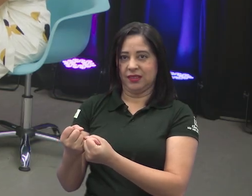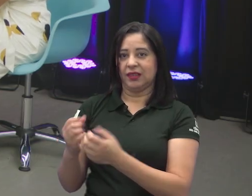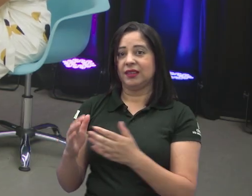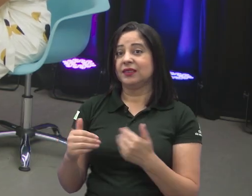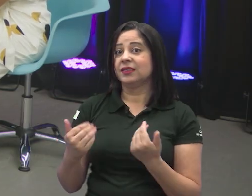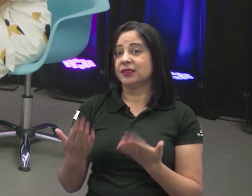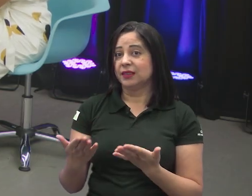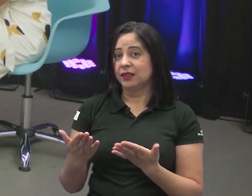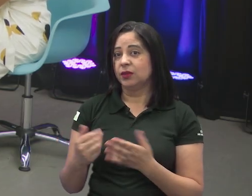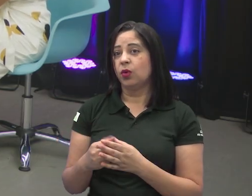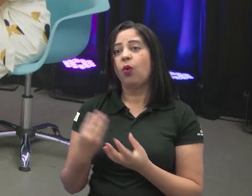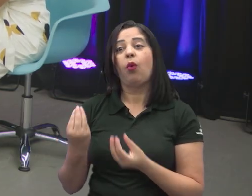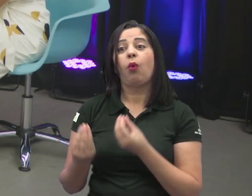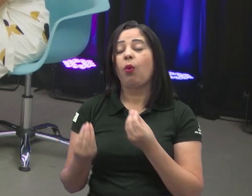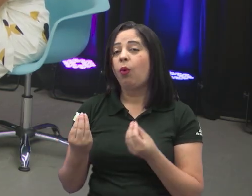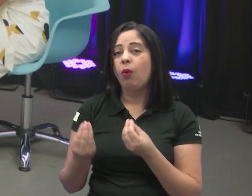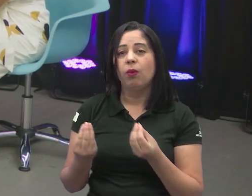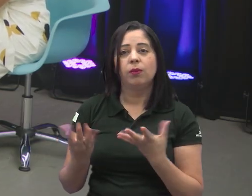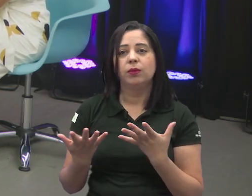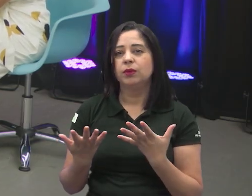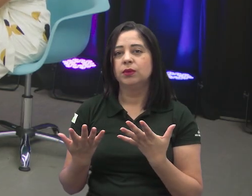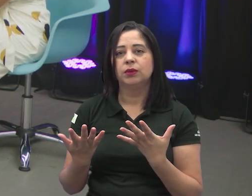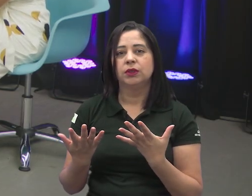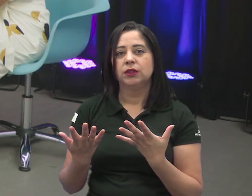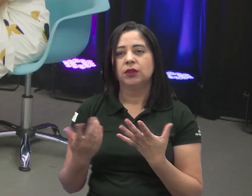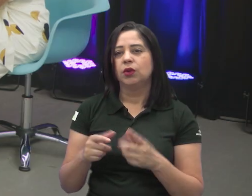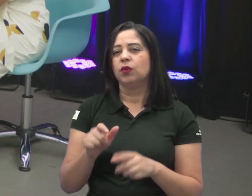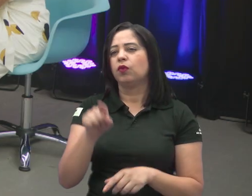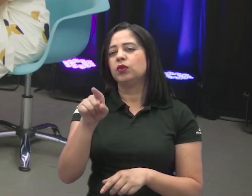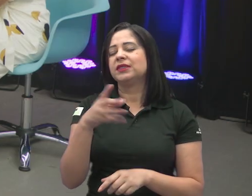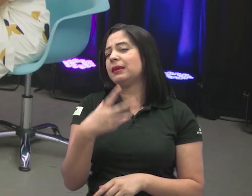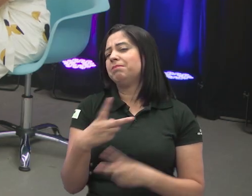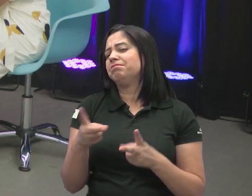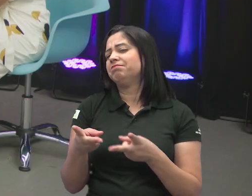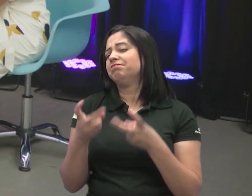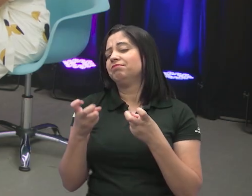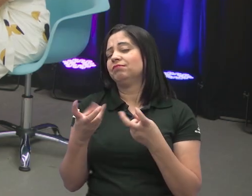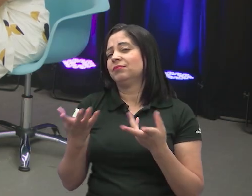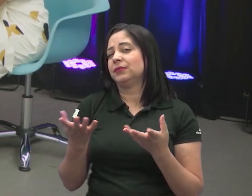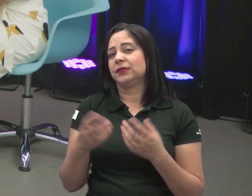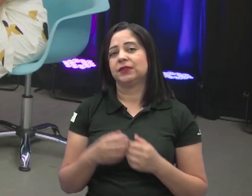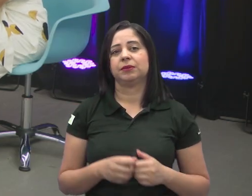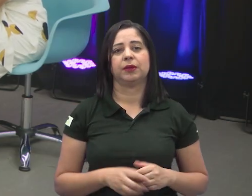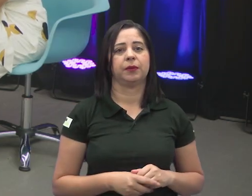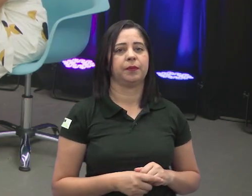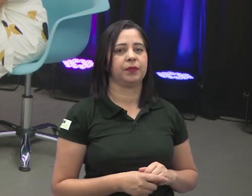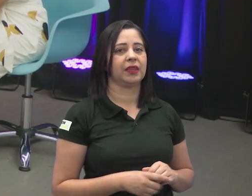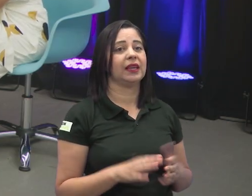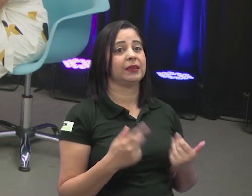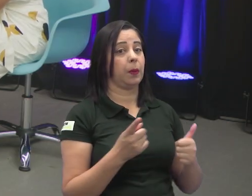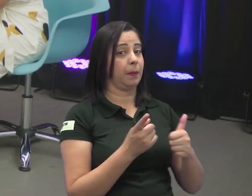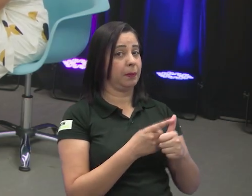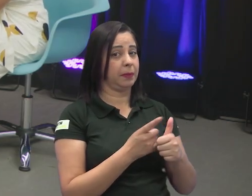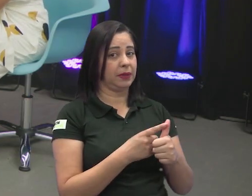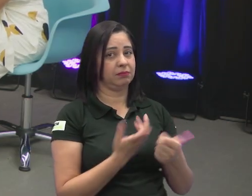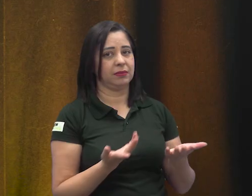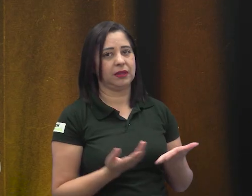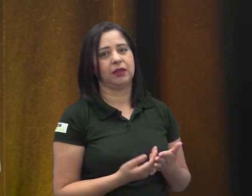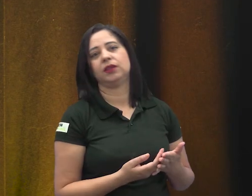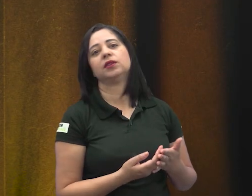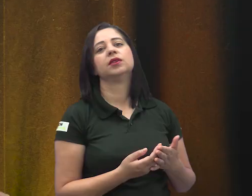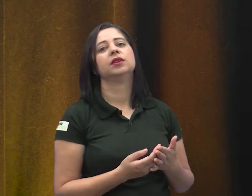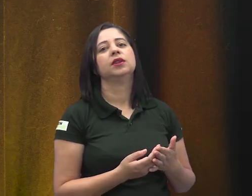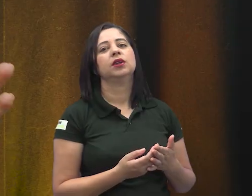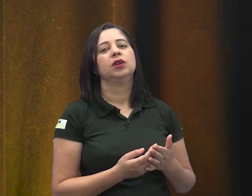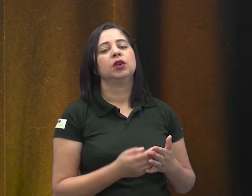Então, ela realmente, como que foi esse olhar para você, né, dessa relação da mãe e filha? Bom, primeiro o que eu vejo